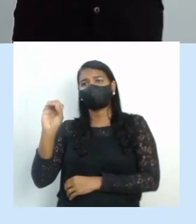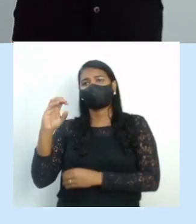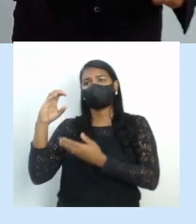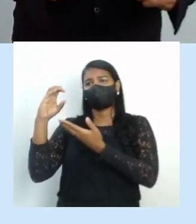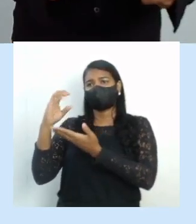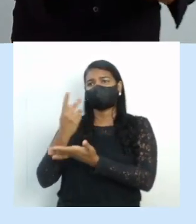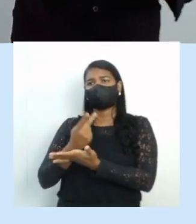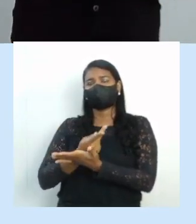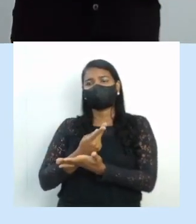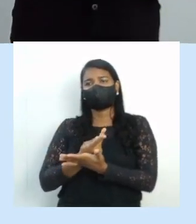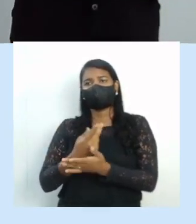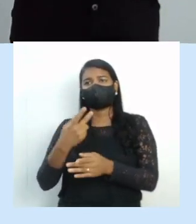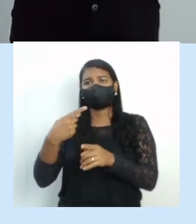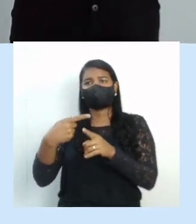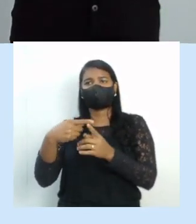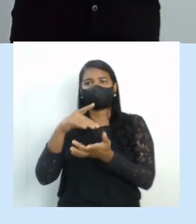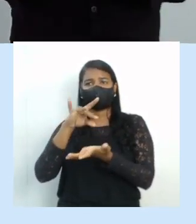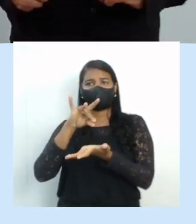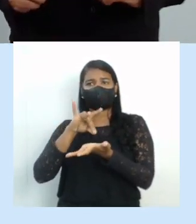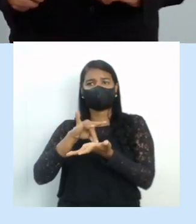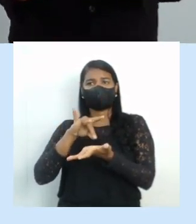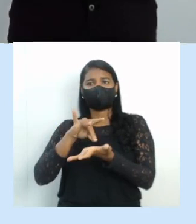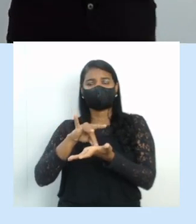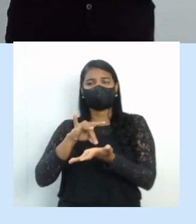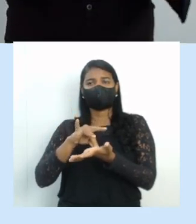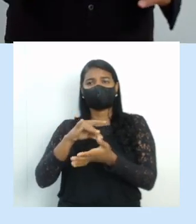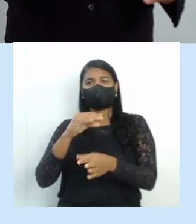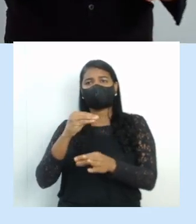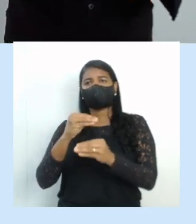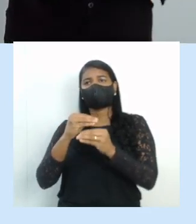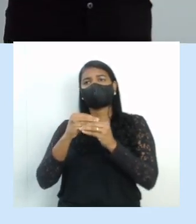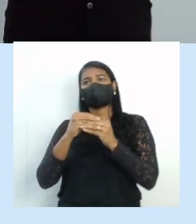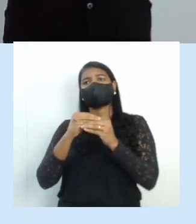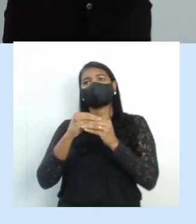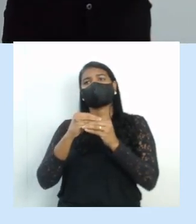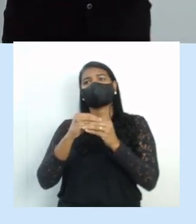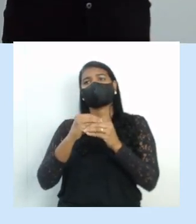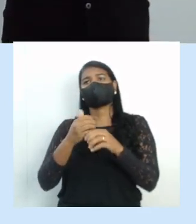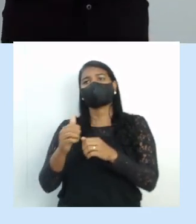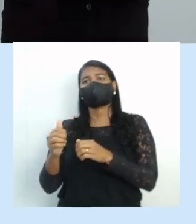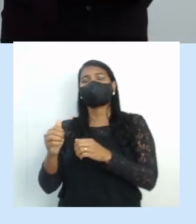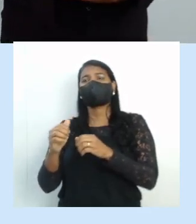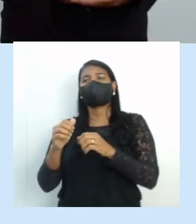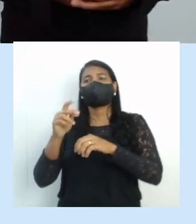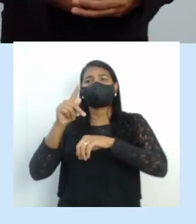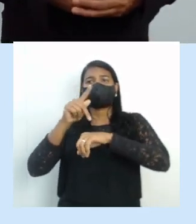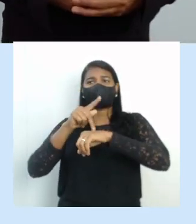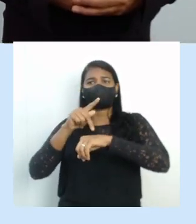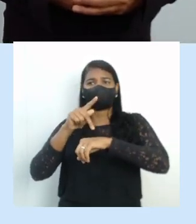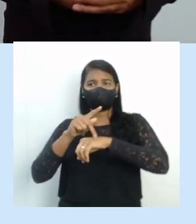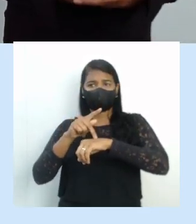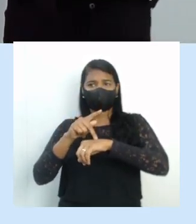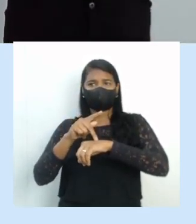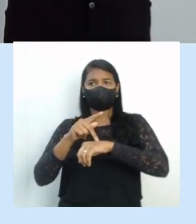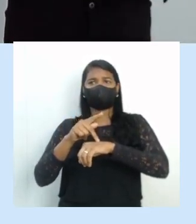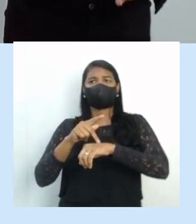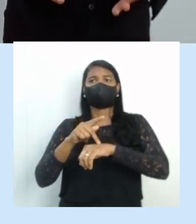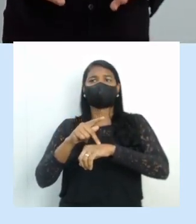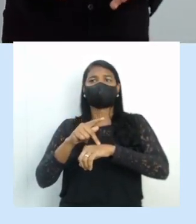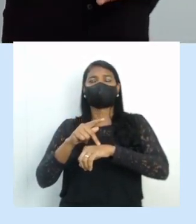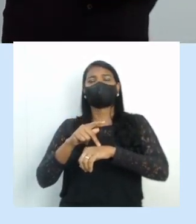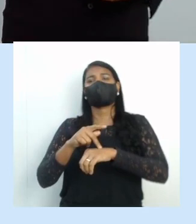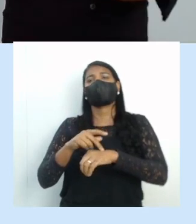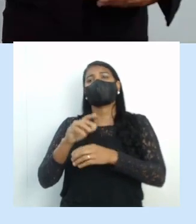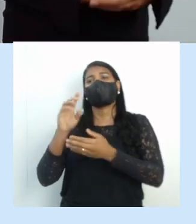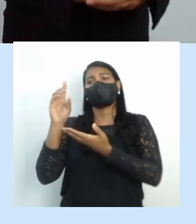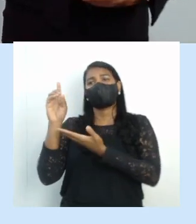Na verdade, a compactação de sedimentos vai formar as rochas sedimentares. A letra